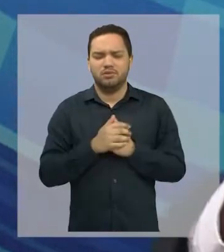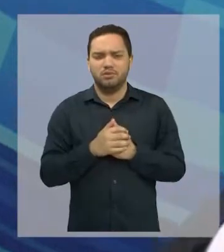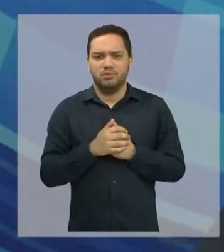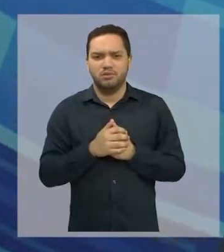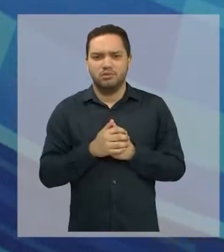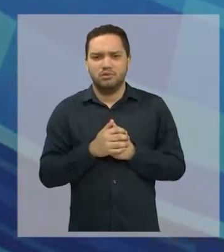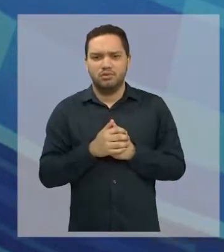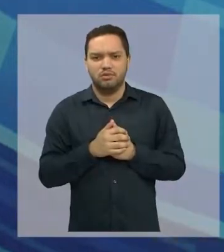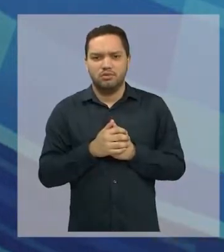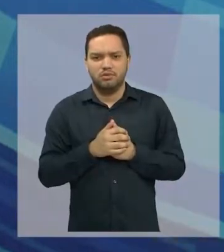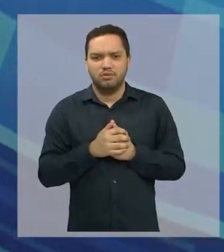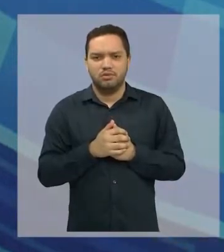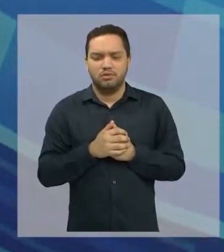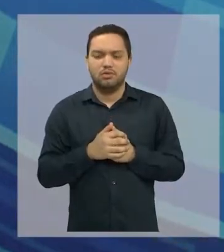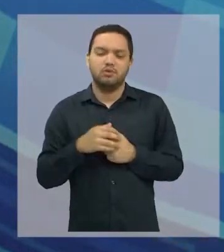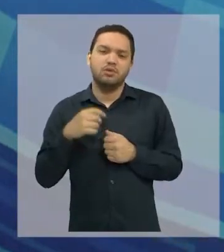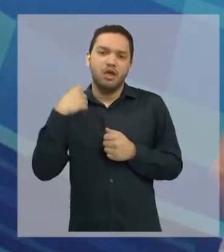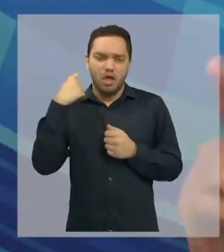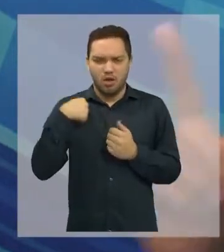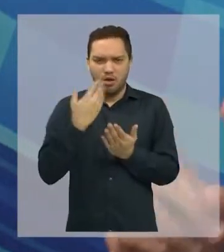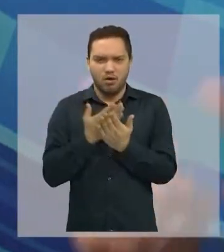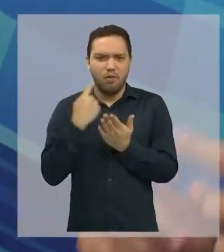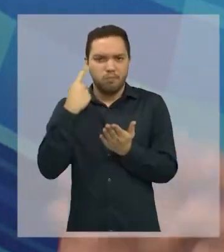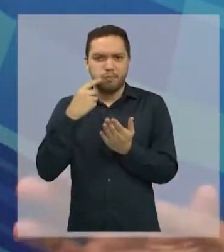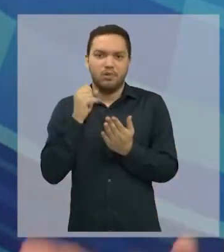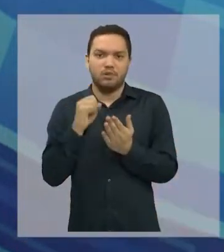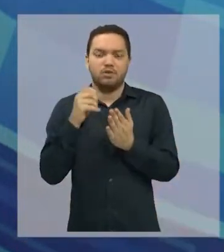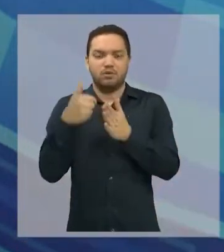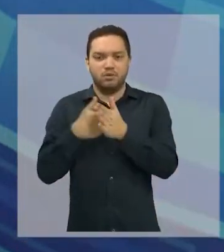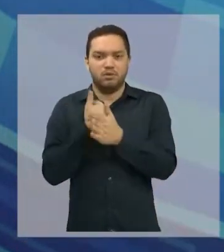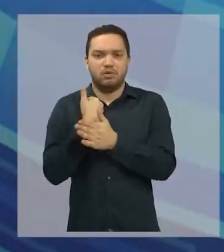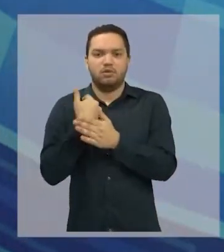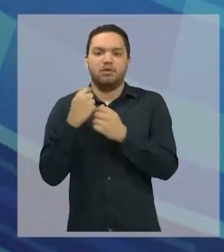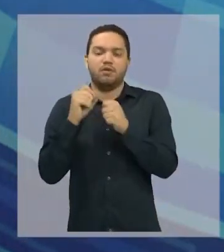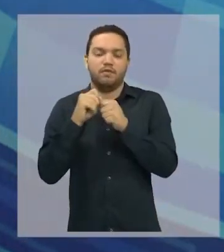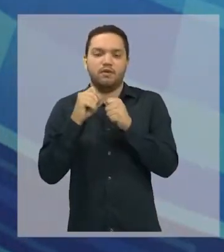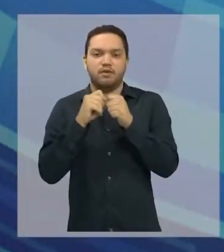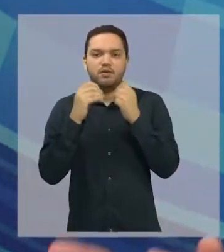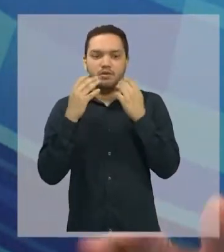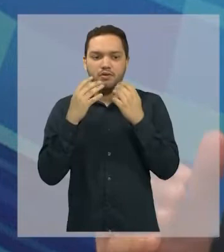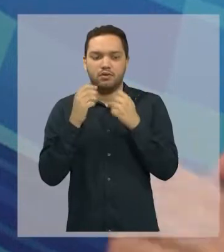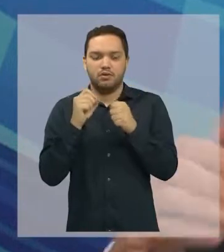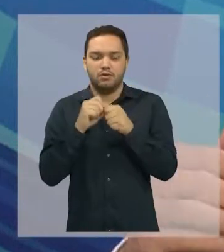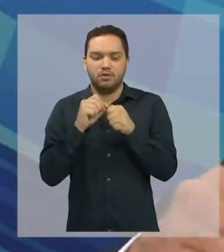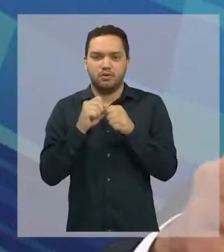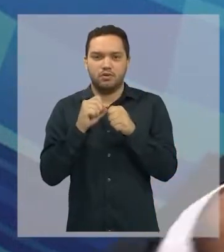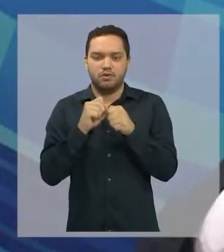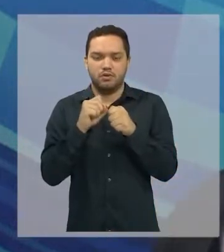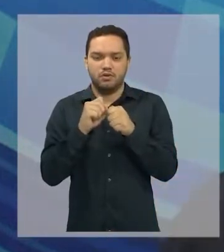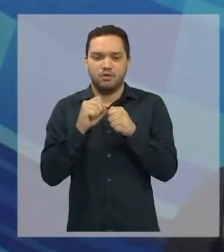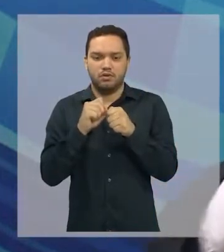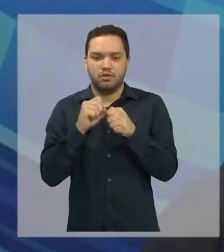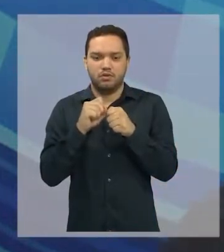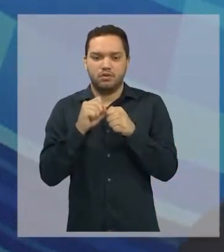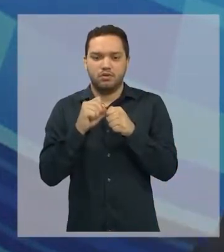estudando direito a toda hora, mas sempre que um colega me pediu para fazer uma peça, eu colaborei durante